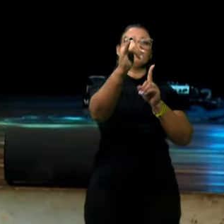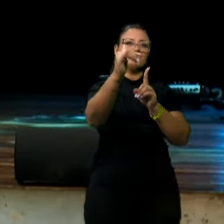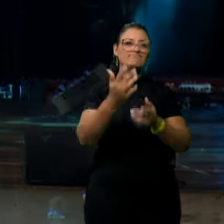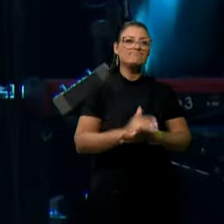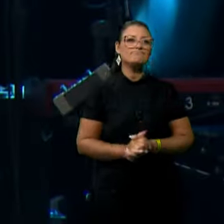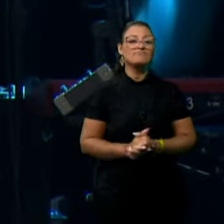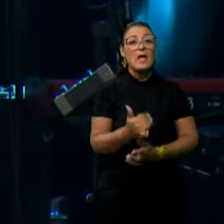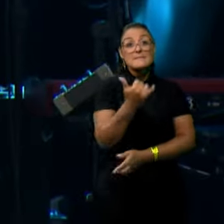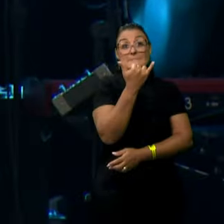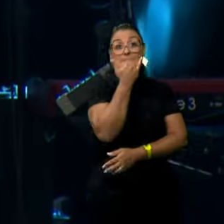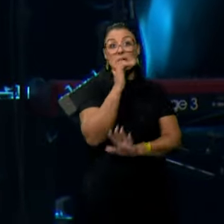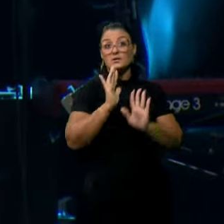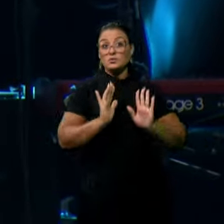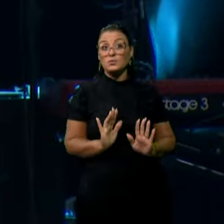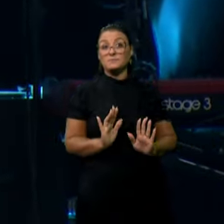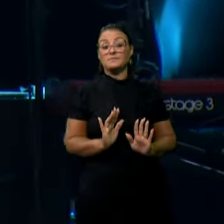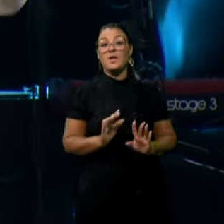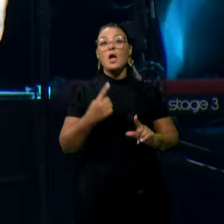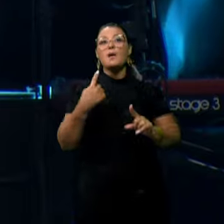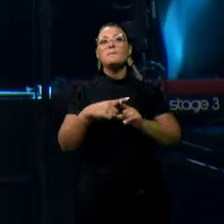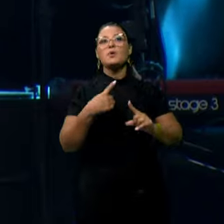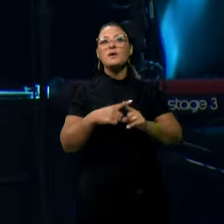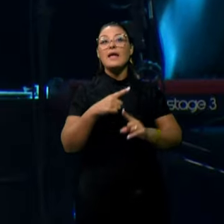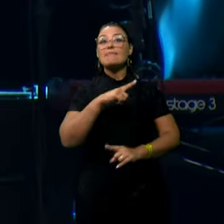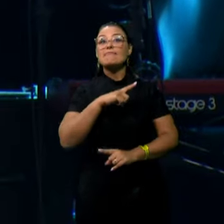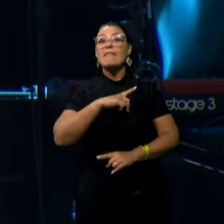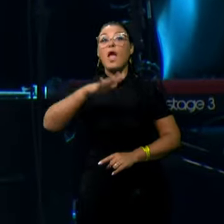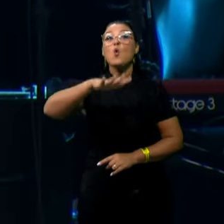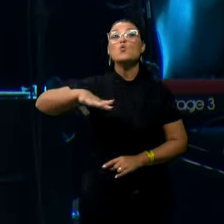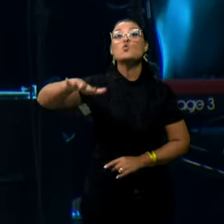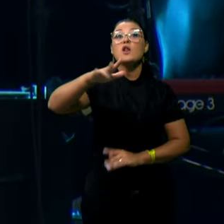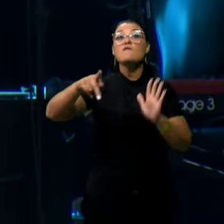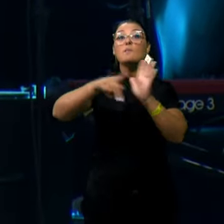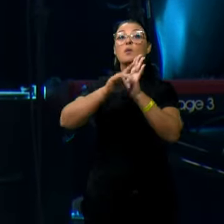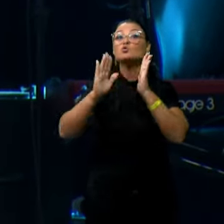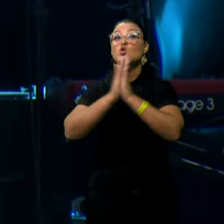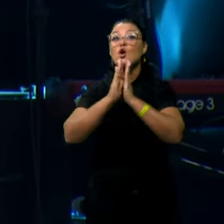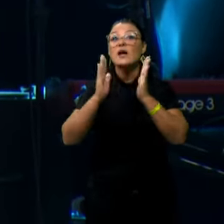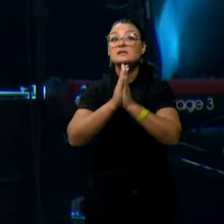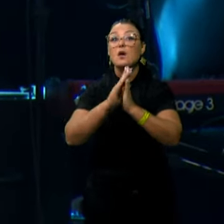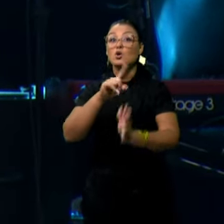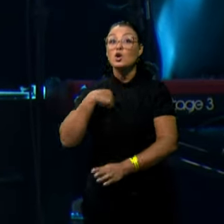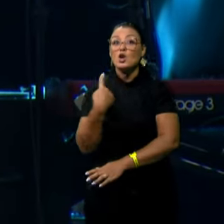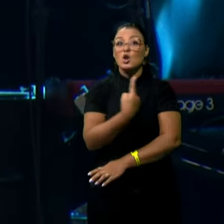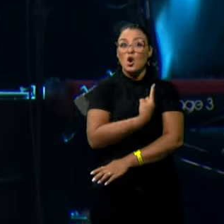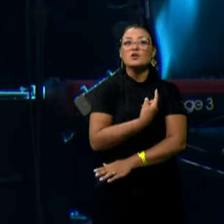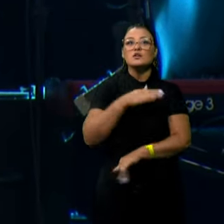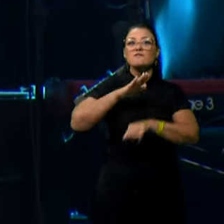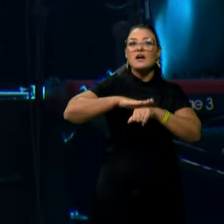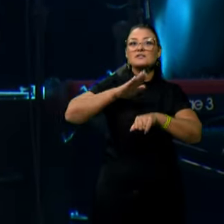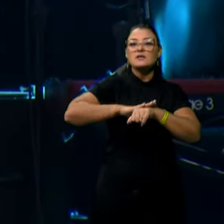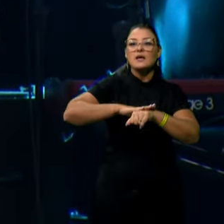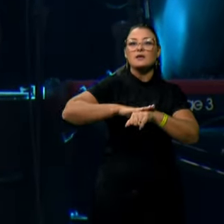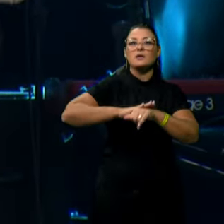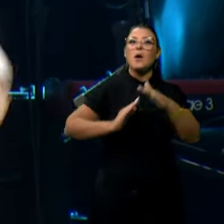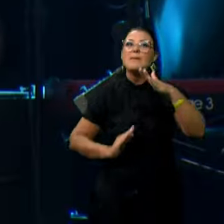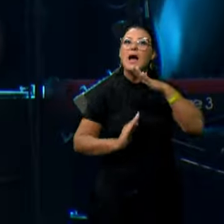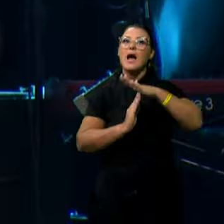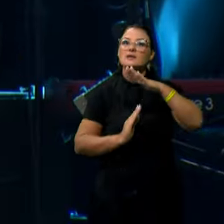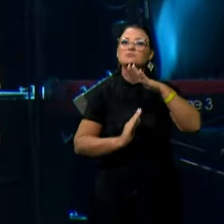me perdoe existe um livro de oração que fazemos nós mas existem outros tipo de oração que você faz